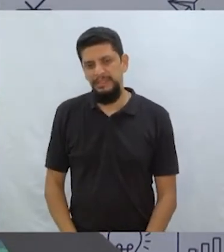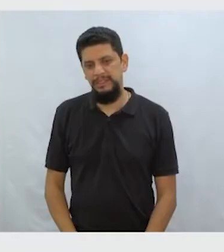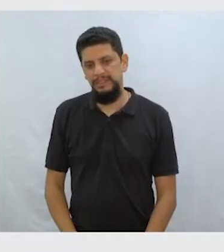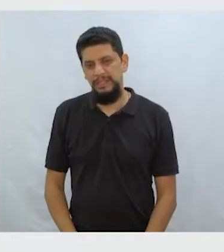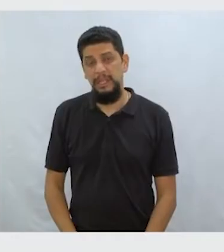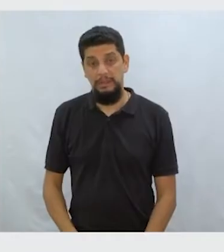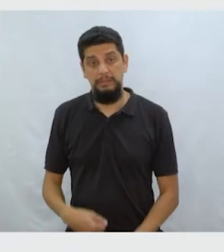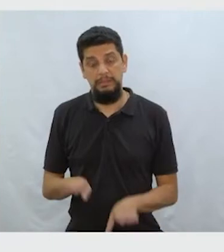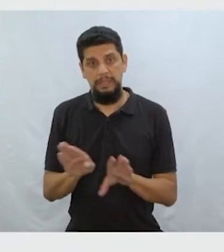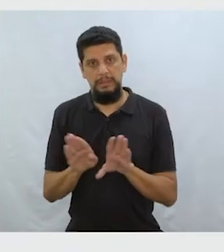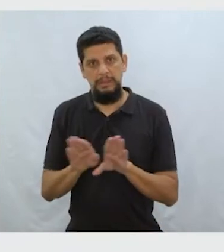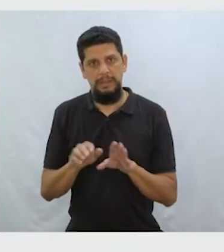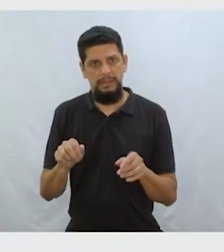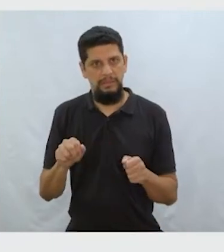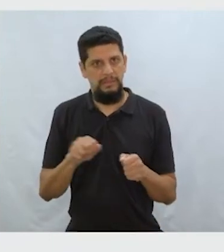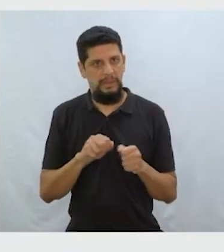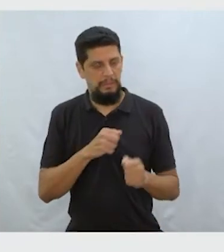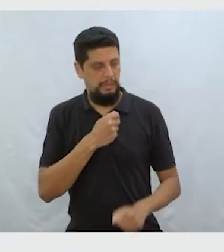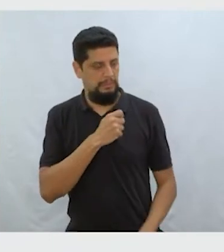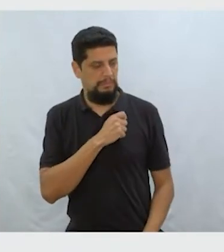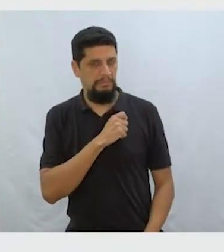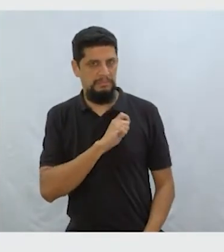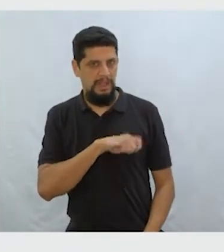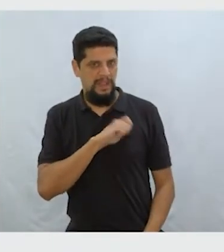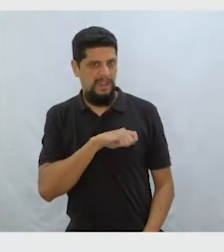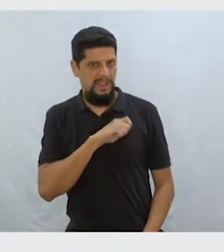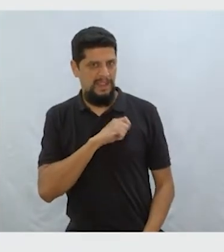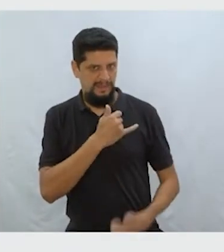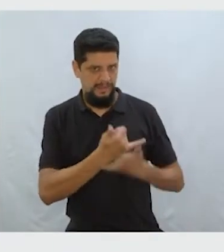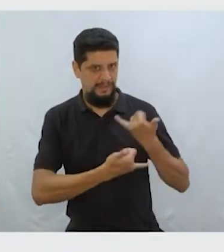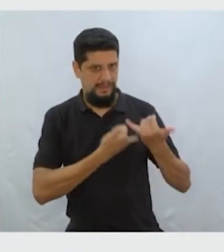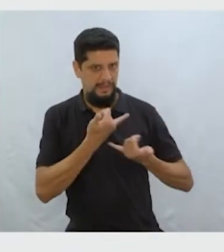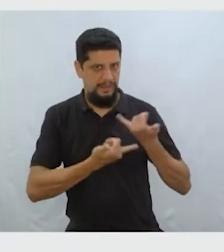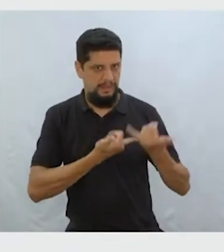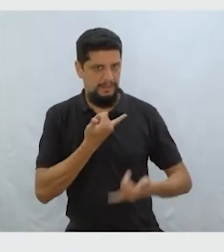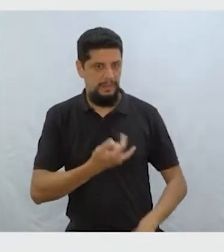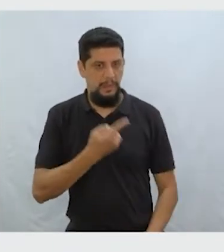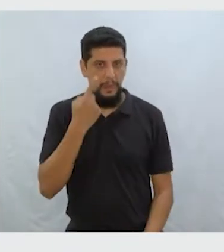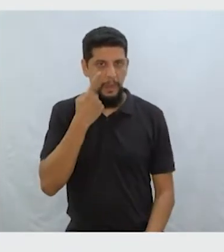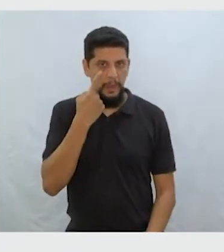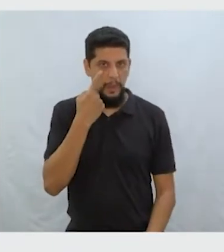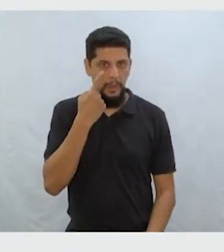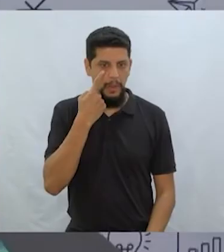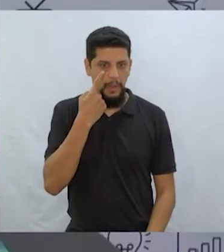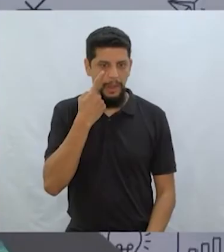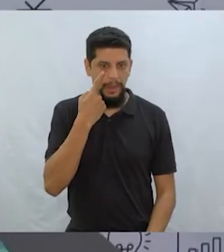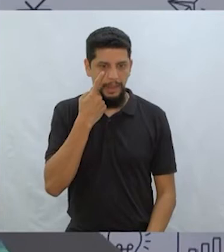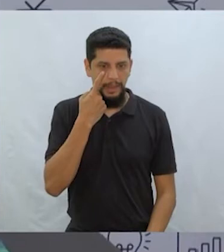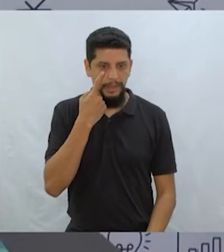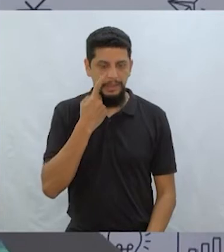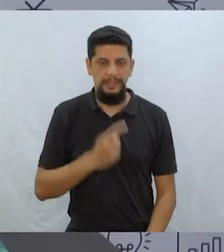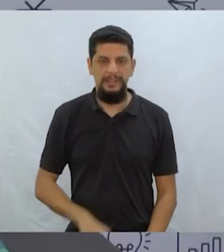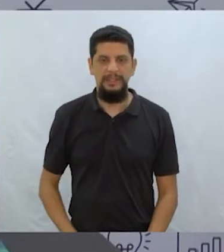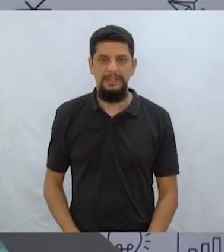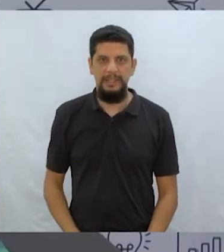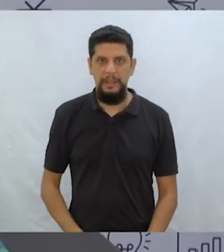Erin Eu também fiz uma brincadeir olha só no bisavô